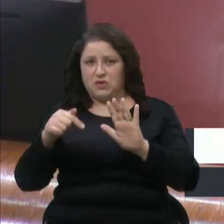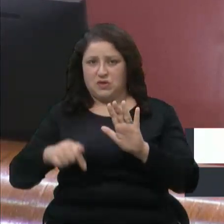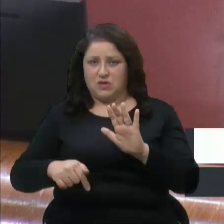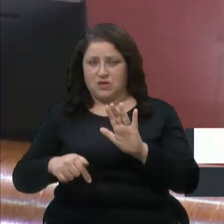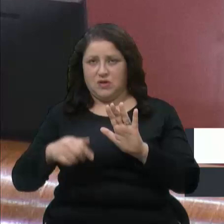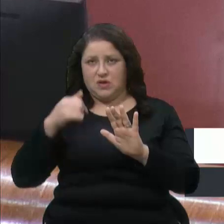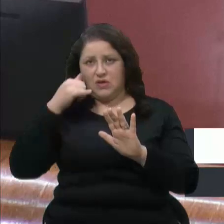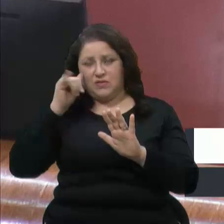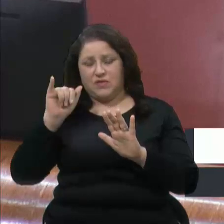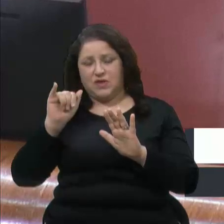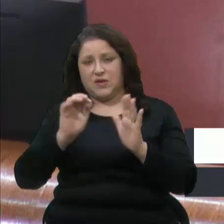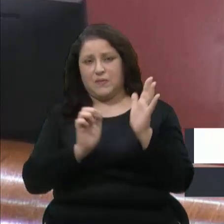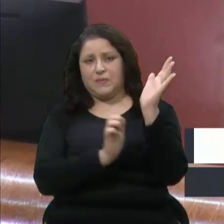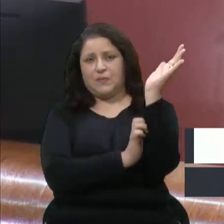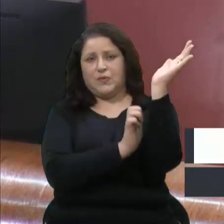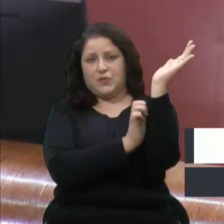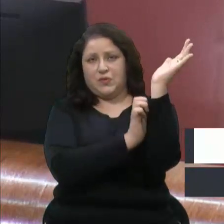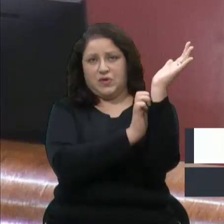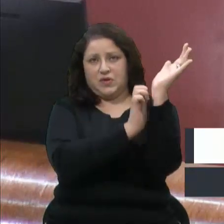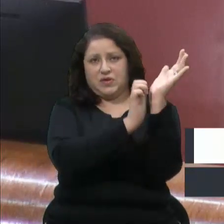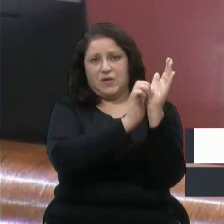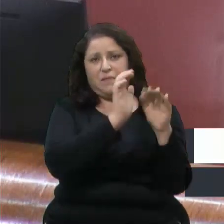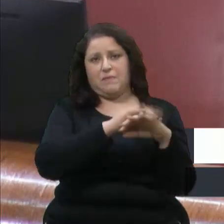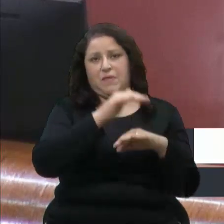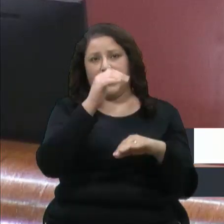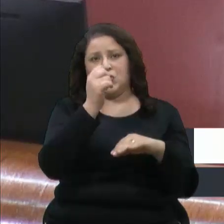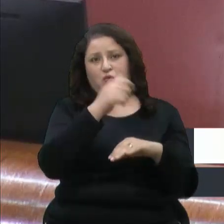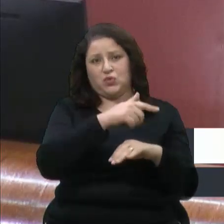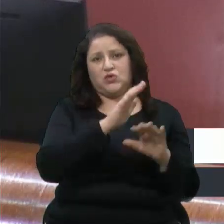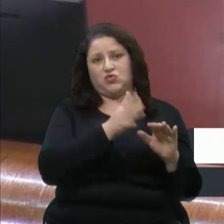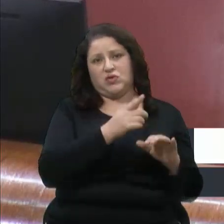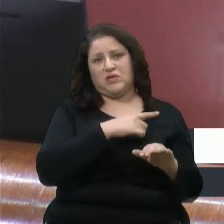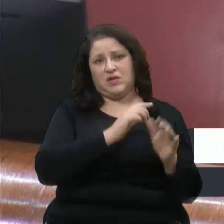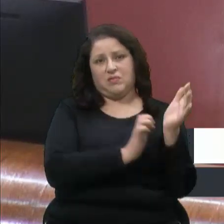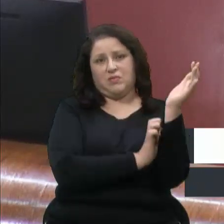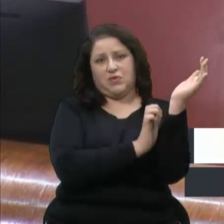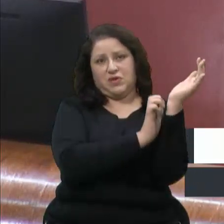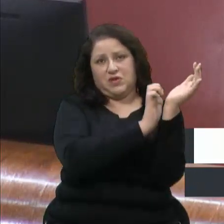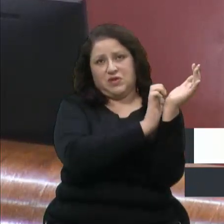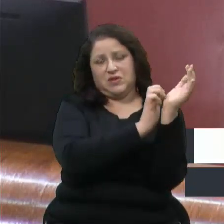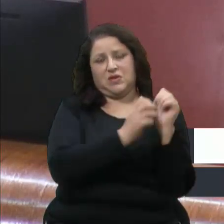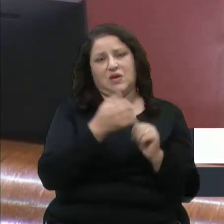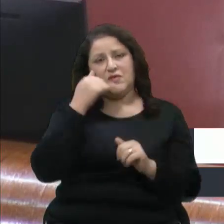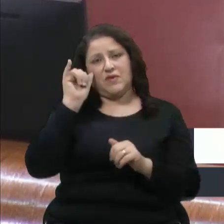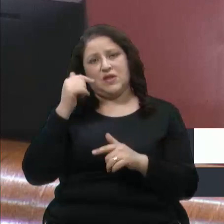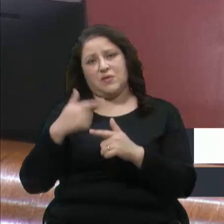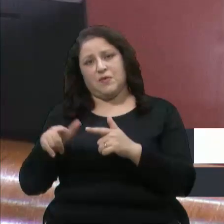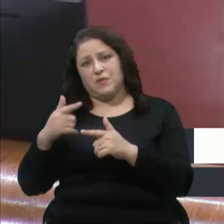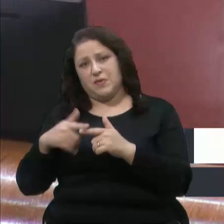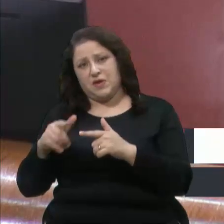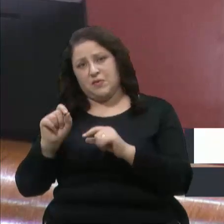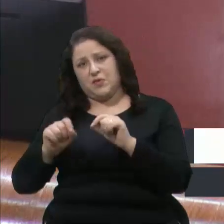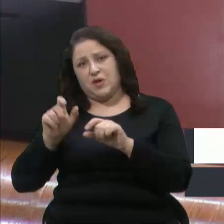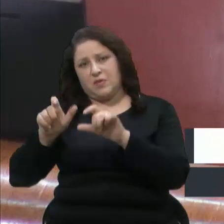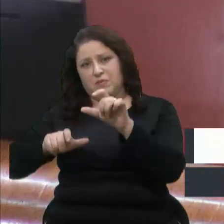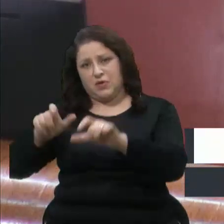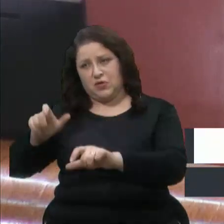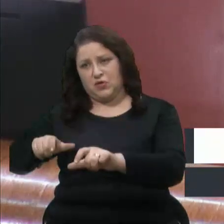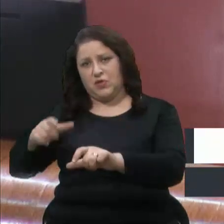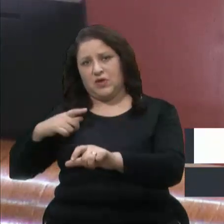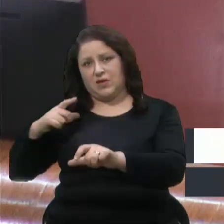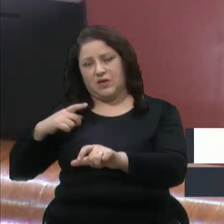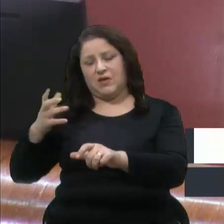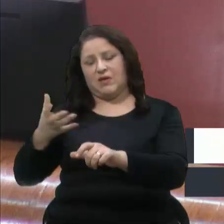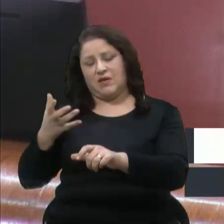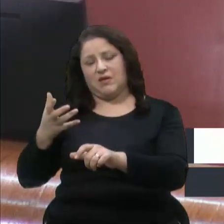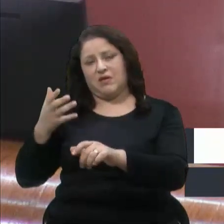não burocratizar mais do que já é e a gente ter esse problema, né, de as pessoas que querem